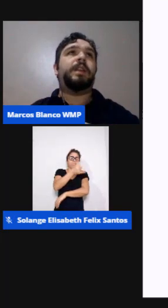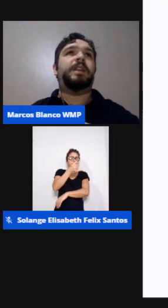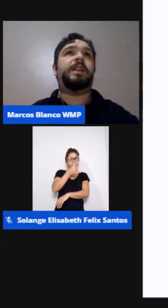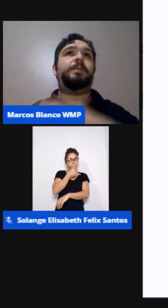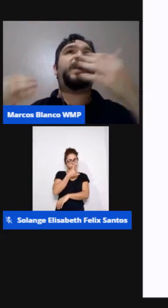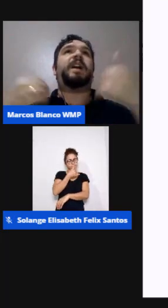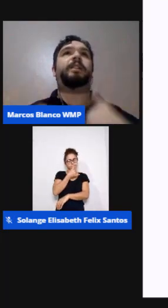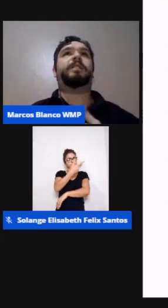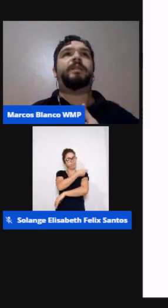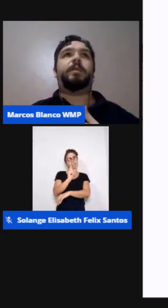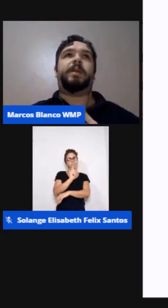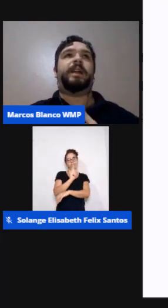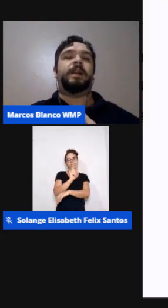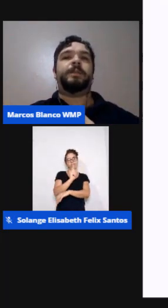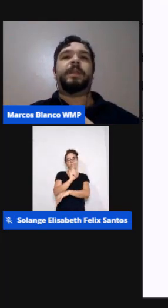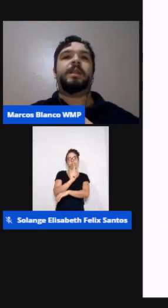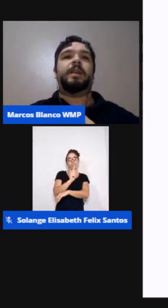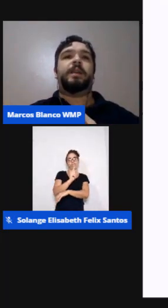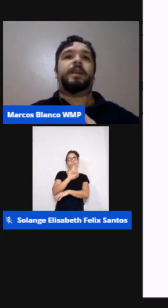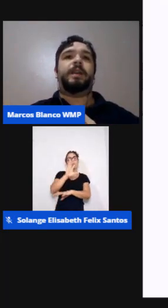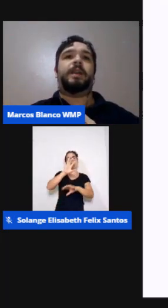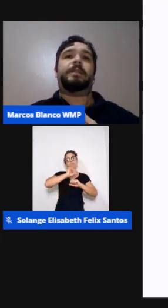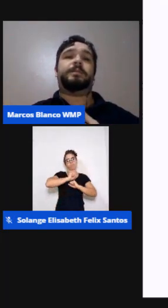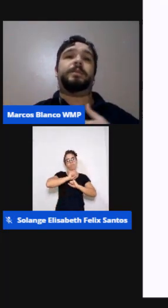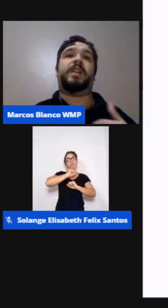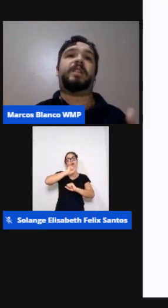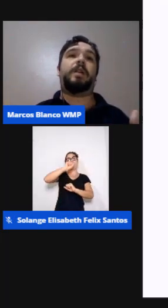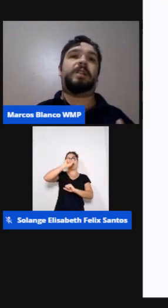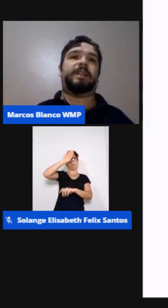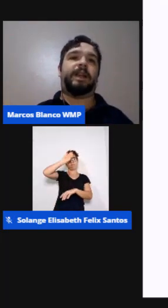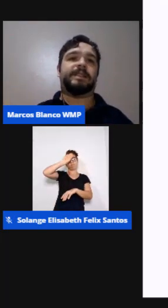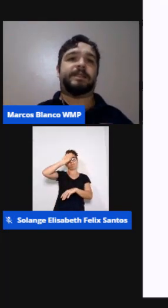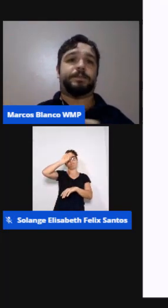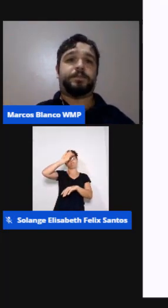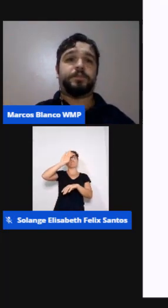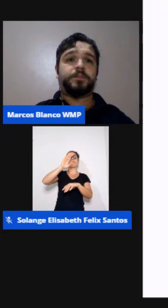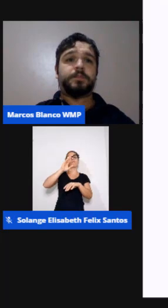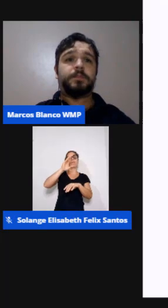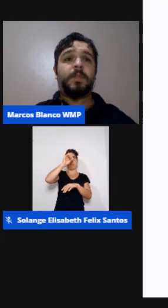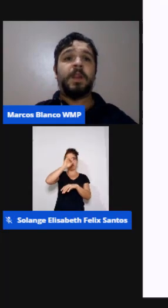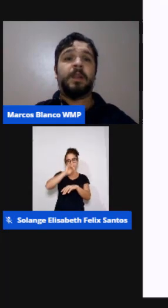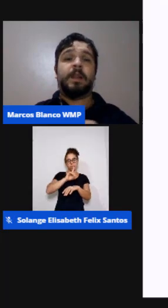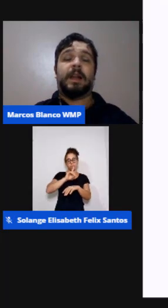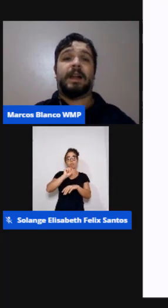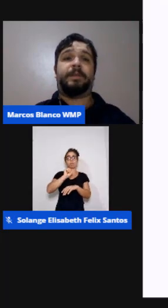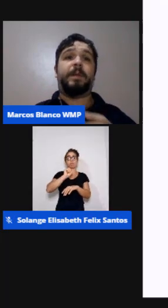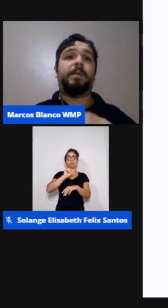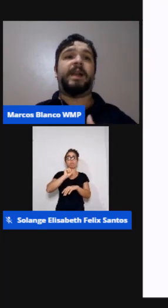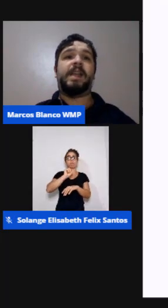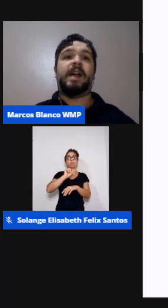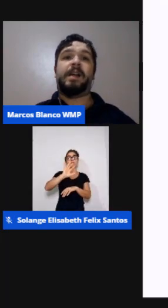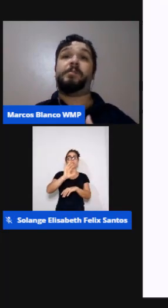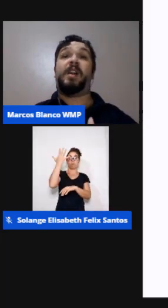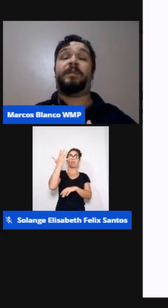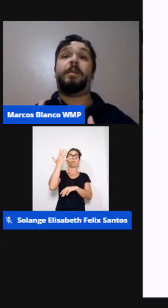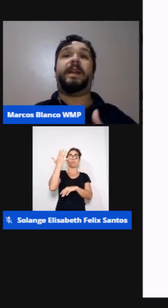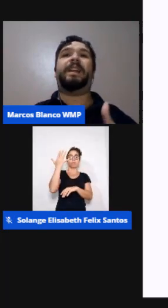mosquitos e pegaram a febre amarela. Mas o que acontece? A